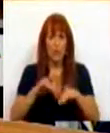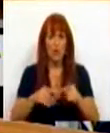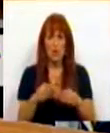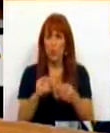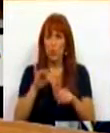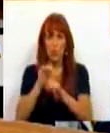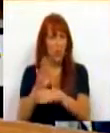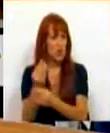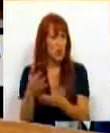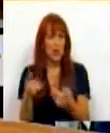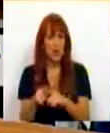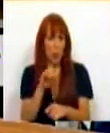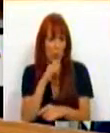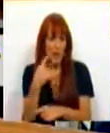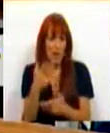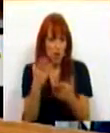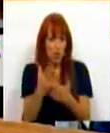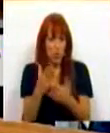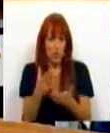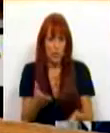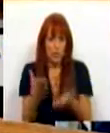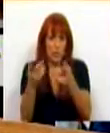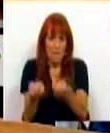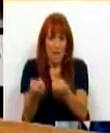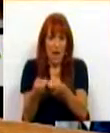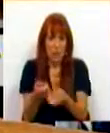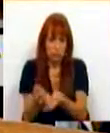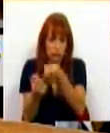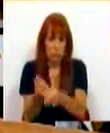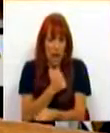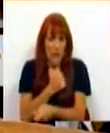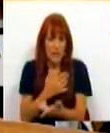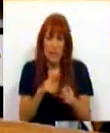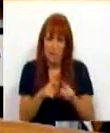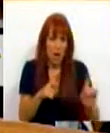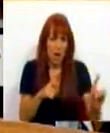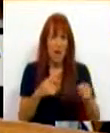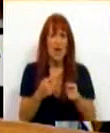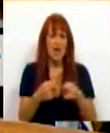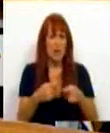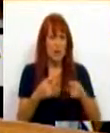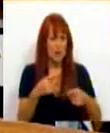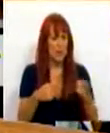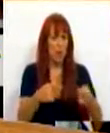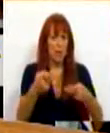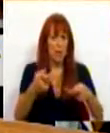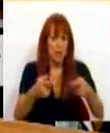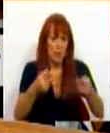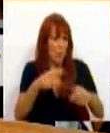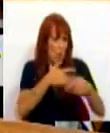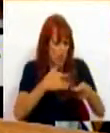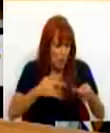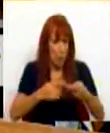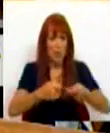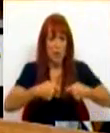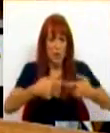demais estudantes que têm a oportunidade de estudar perto da sua residência, despesas fixas com saúde e com